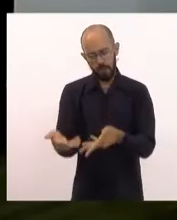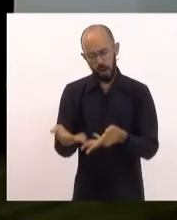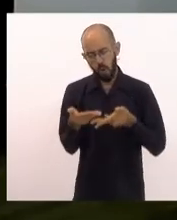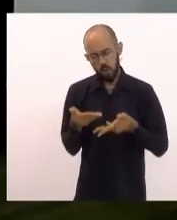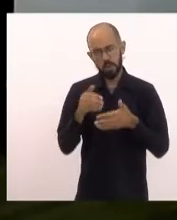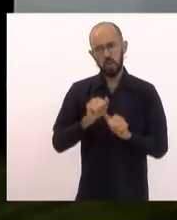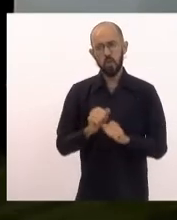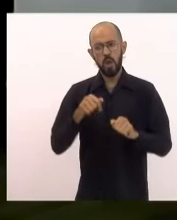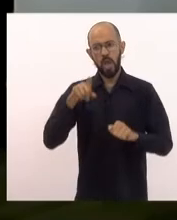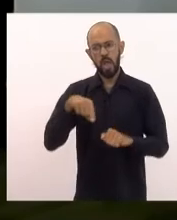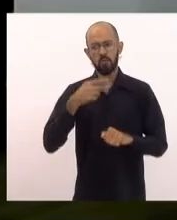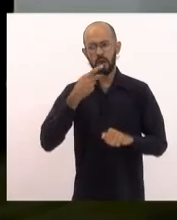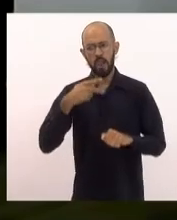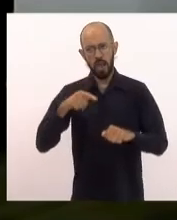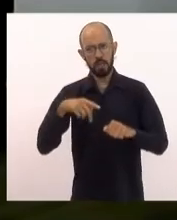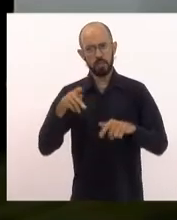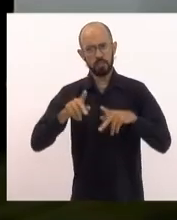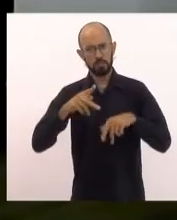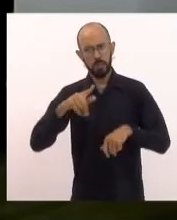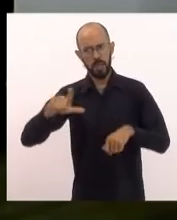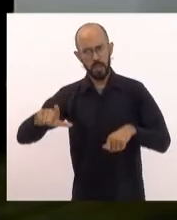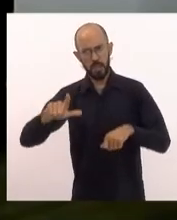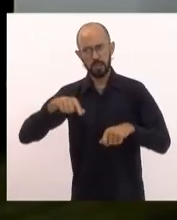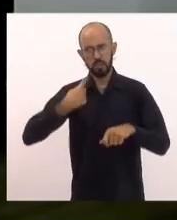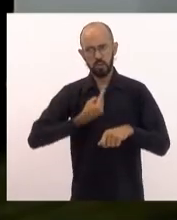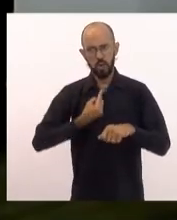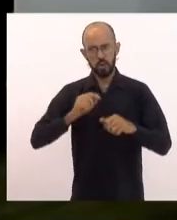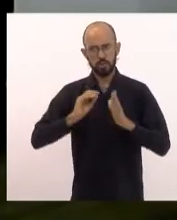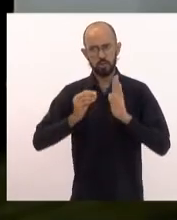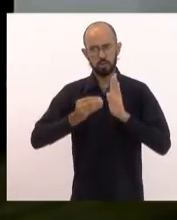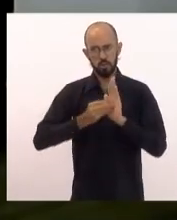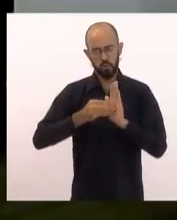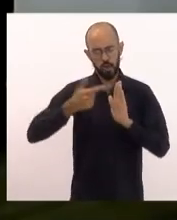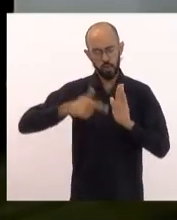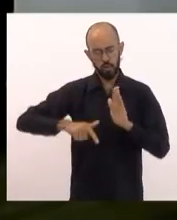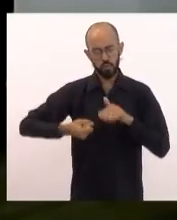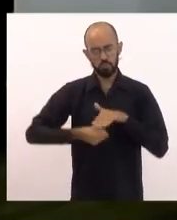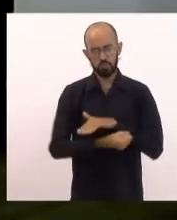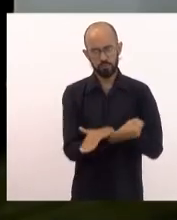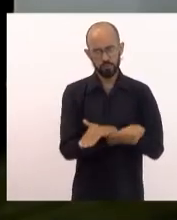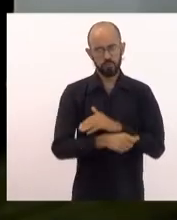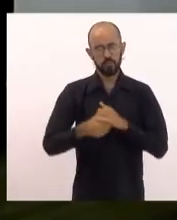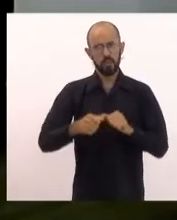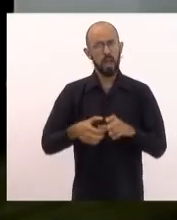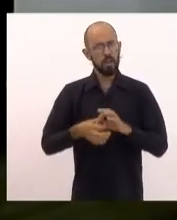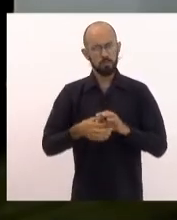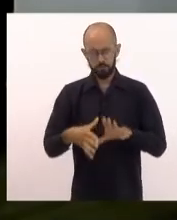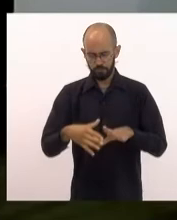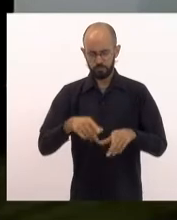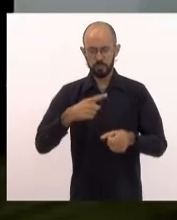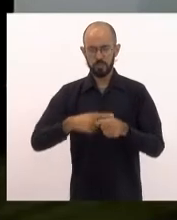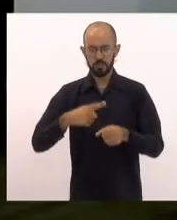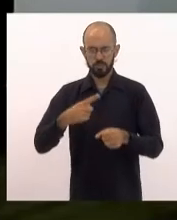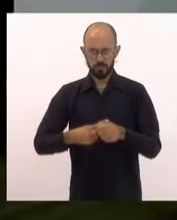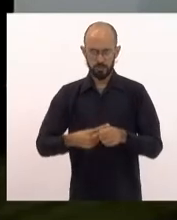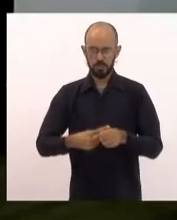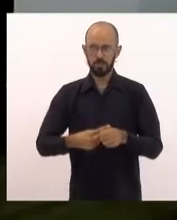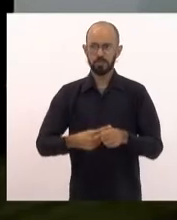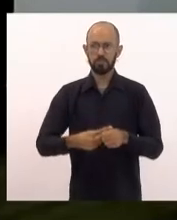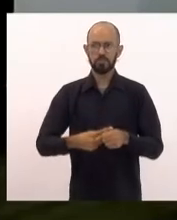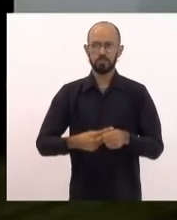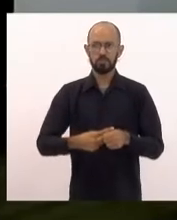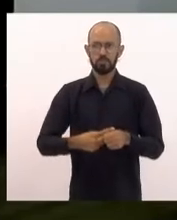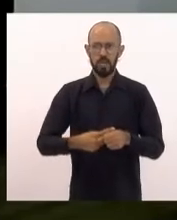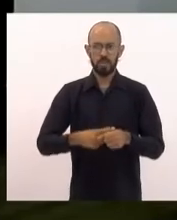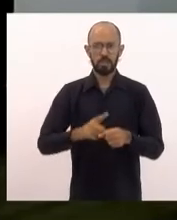da nossa cidade, é um projeto onde nós estamos colocando o nosso mandato à disposição das cidades, dos municípios, dos prefeitos, para que